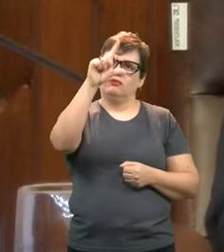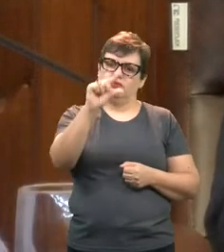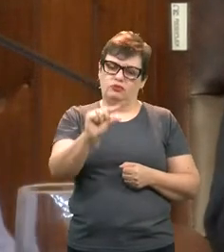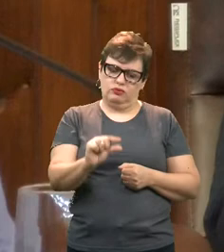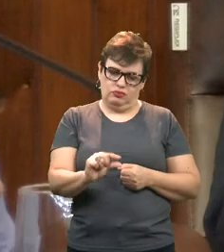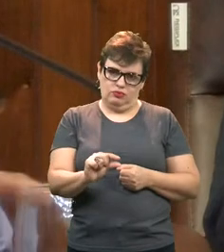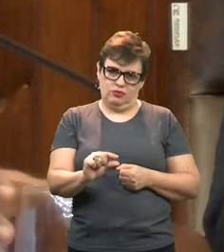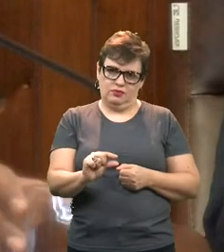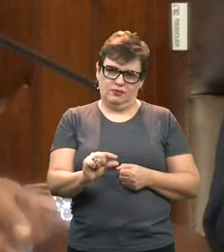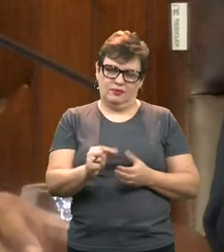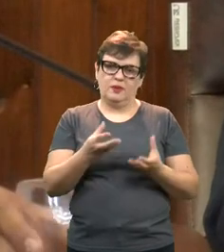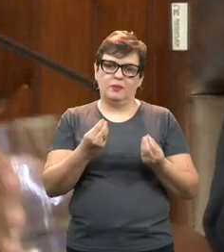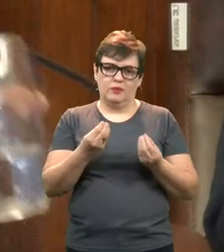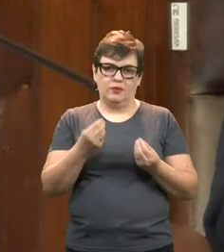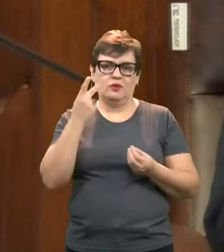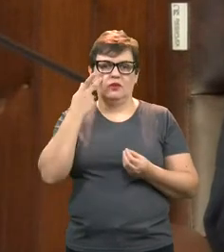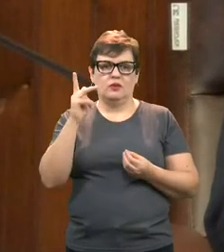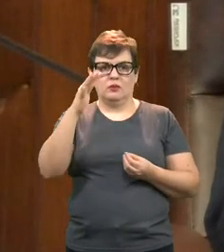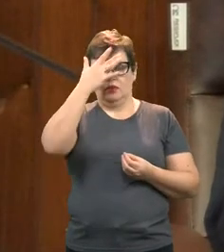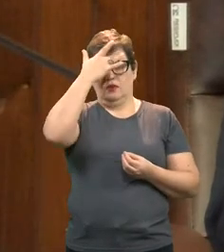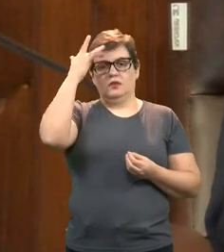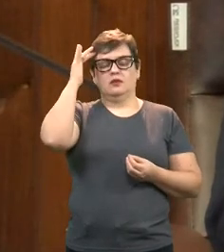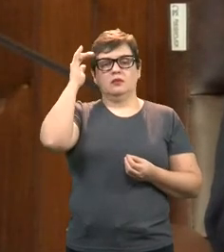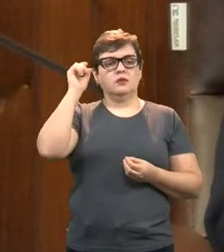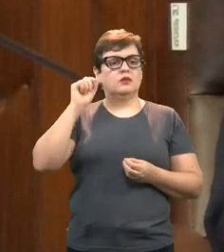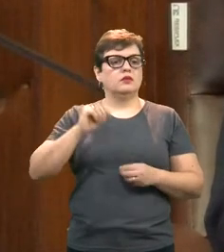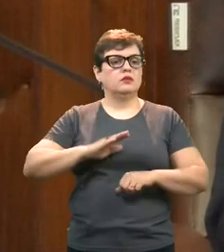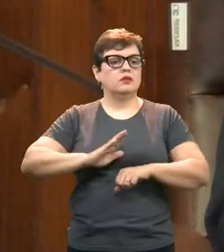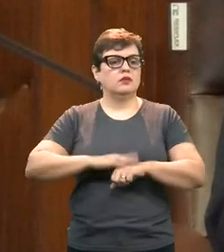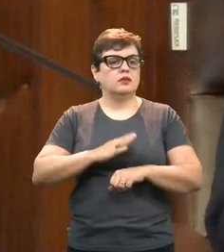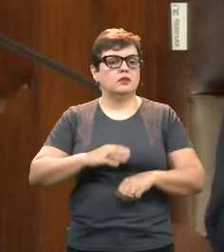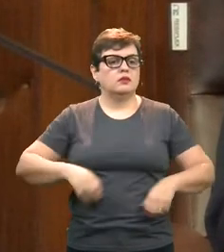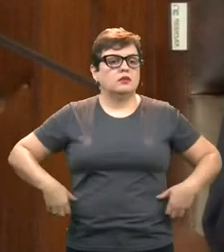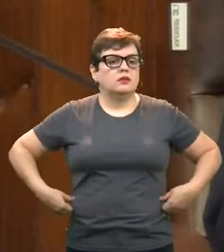muito para aquelas pessoas